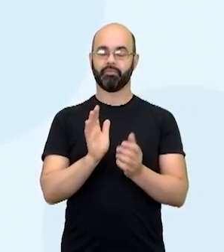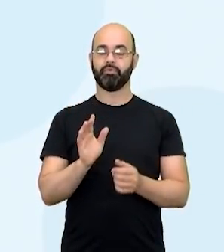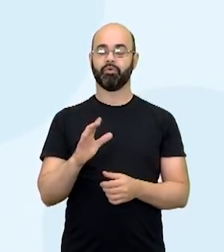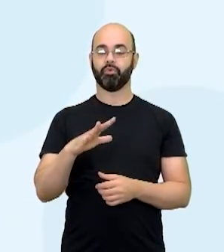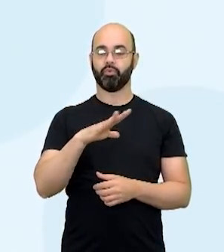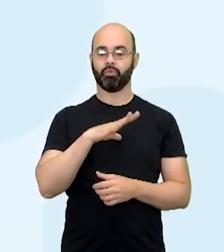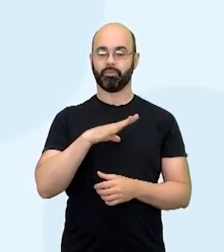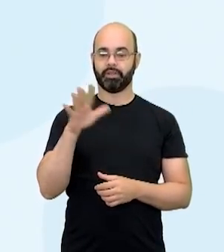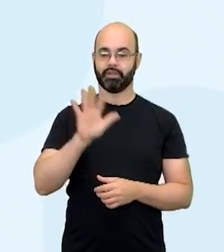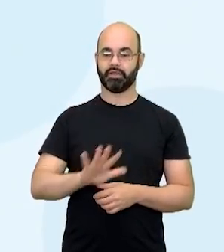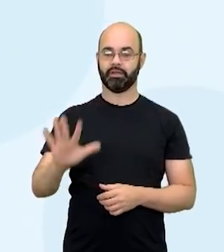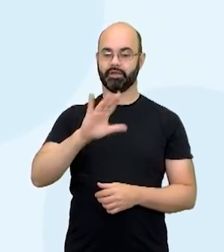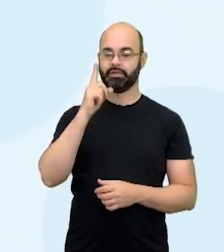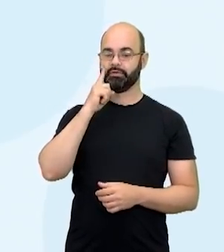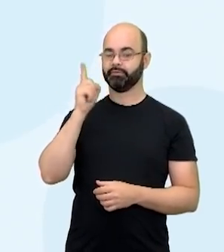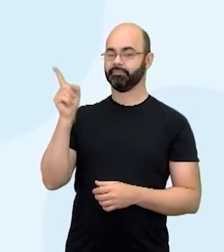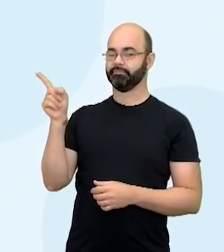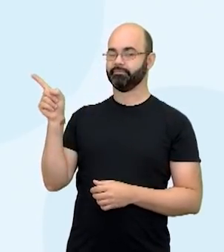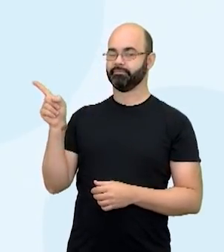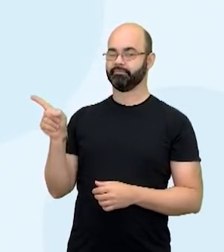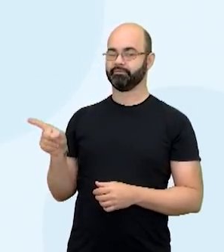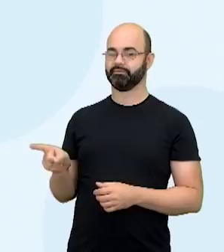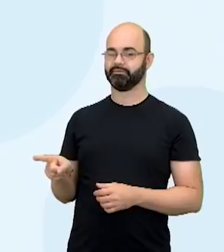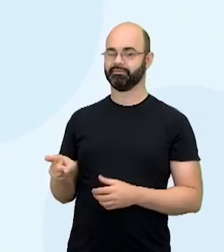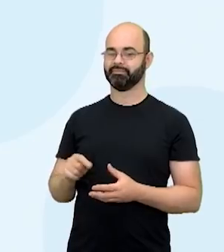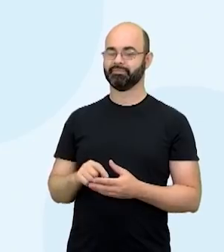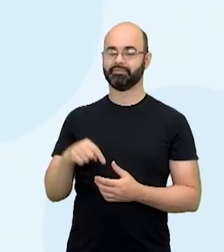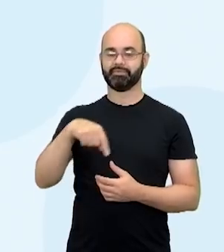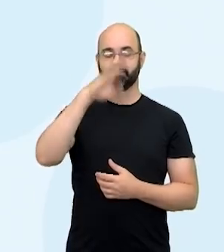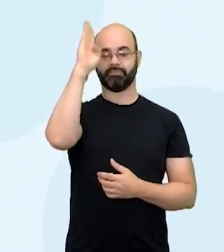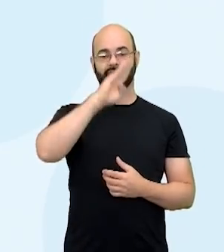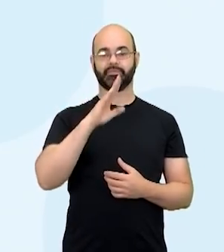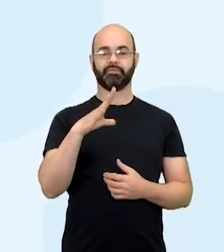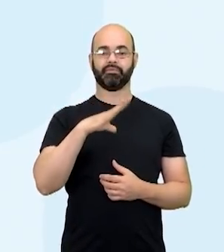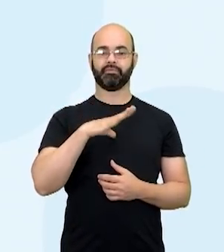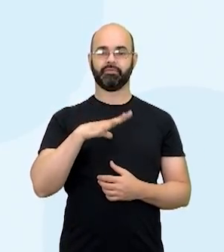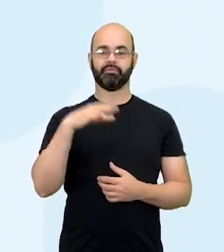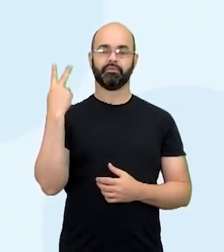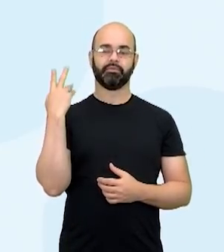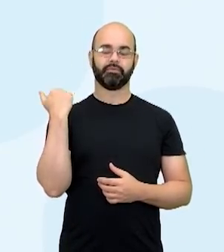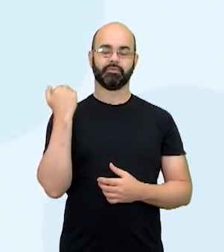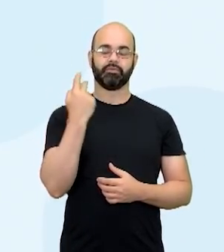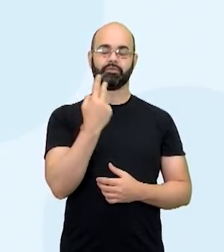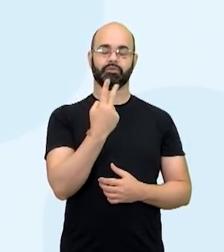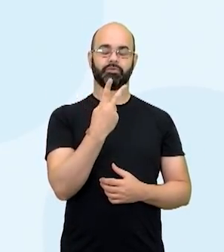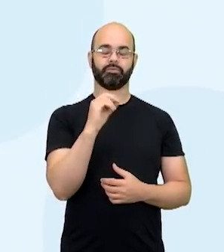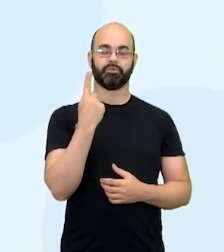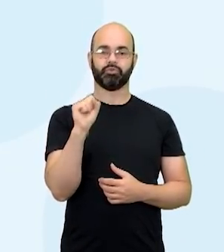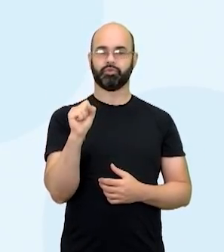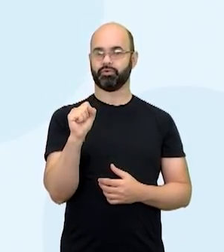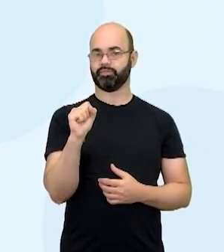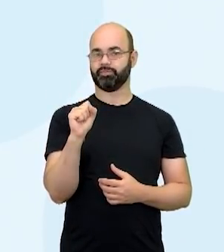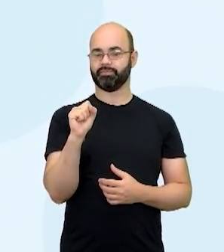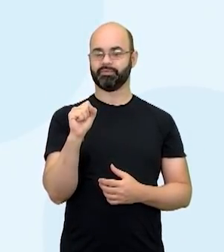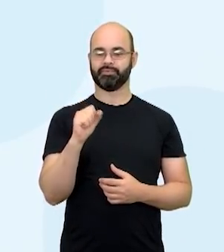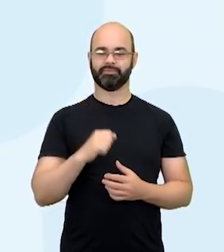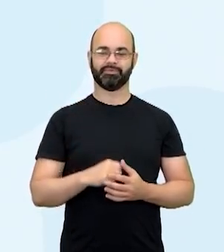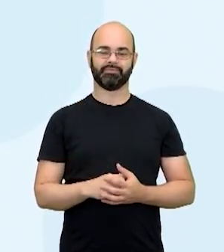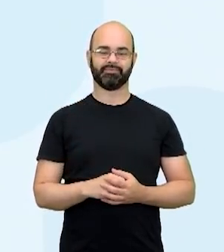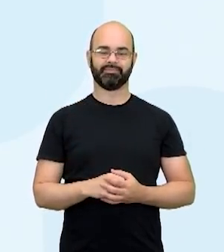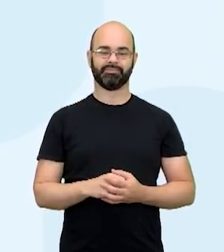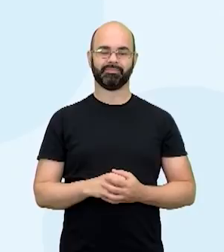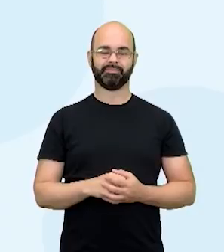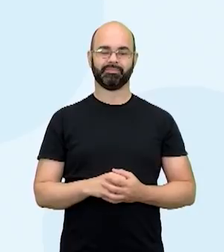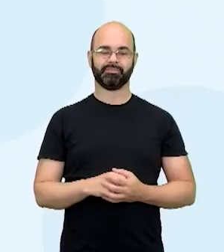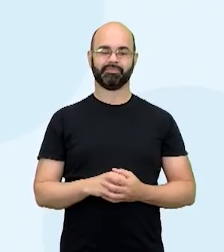esse aí é o mapa da urbanização, né? Rede urbana do Brasil de 2018, né? Que mostra, né, um destaque